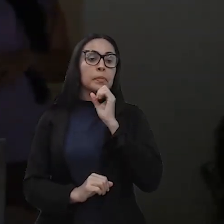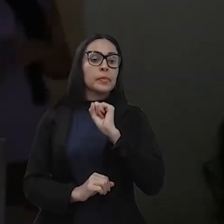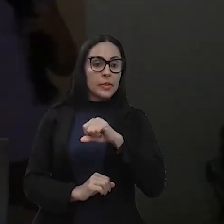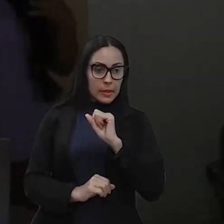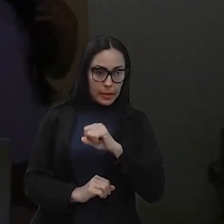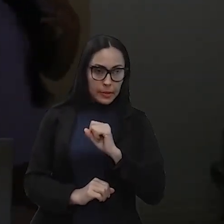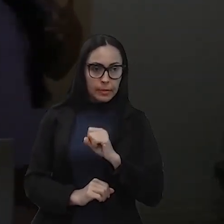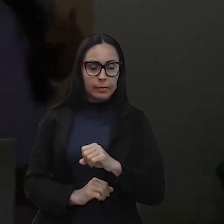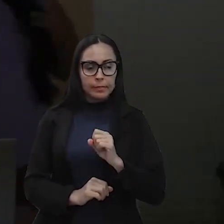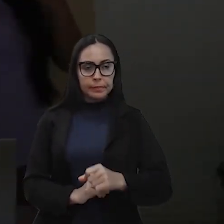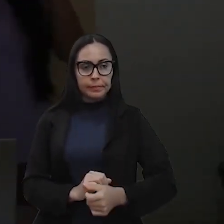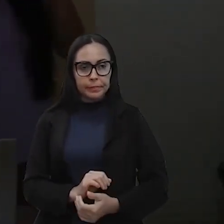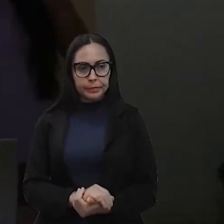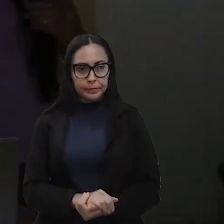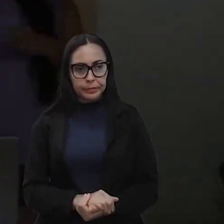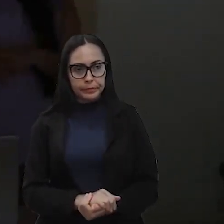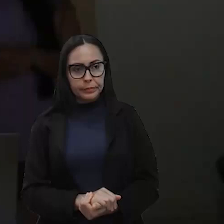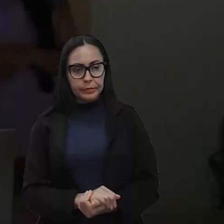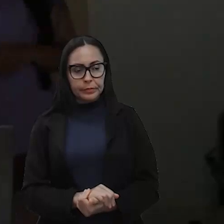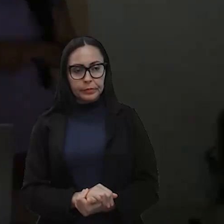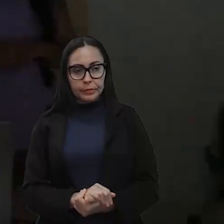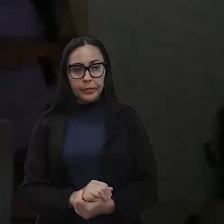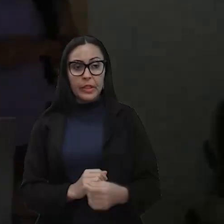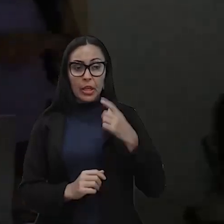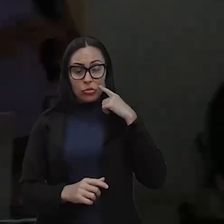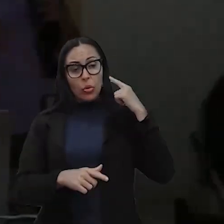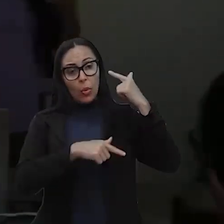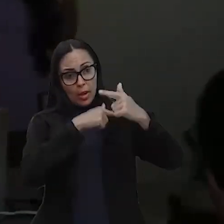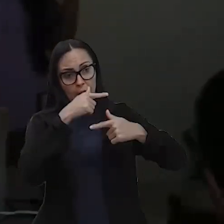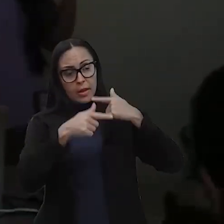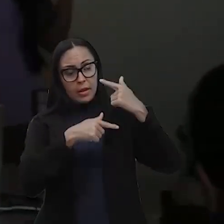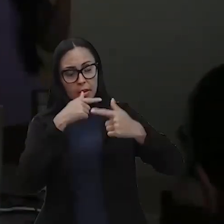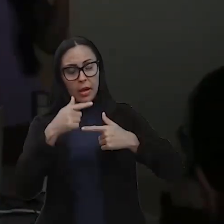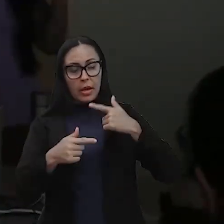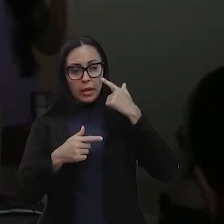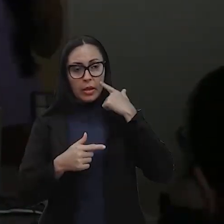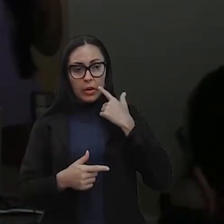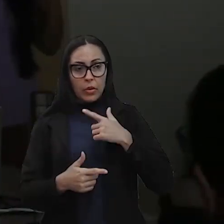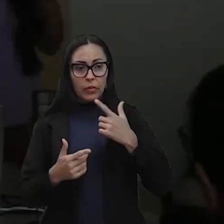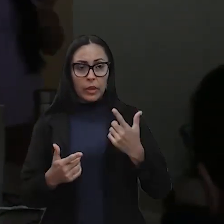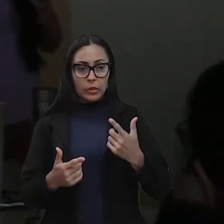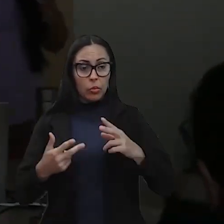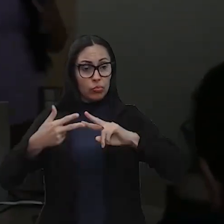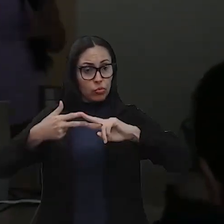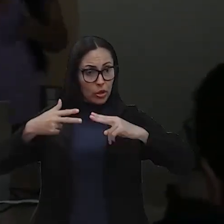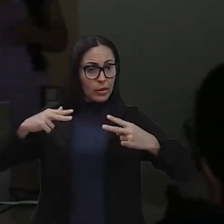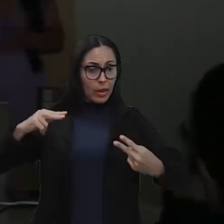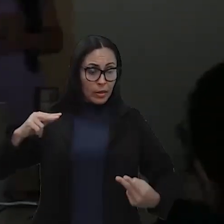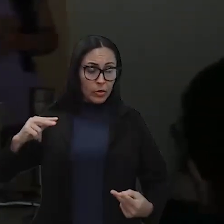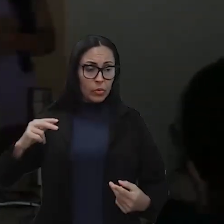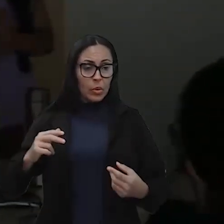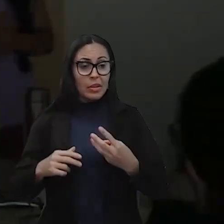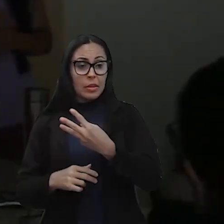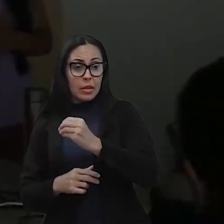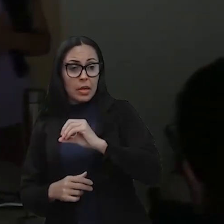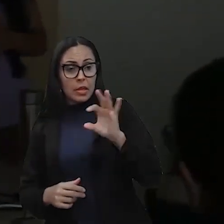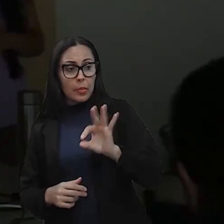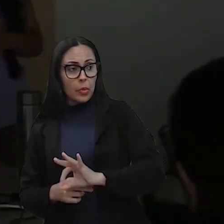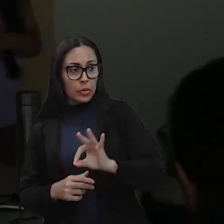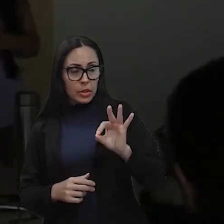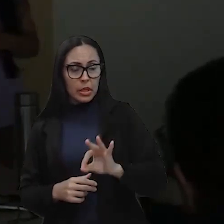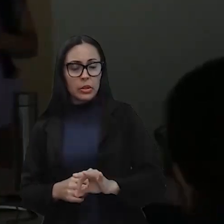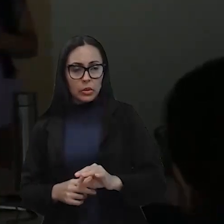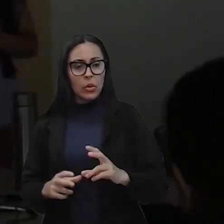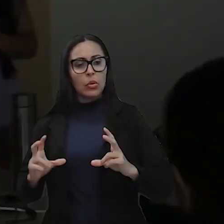É questão hereditária, o fator genético. Muito bom sua pergunta. Existem 30% do fator do câncer, veja, é um número